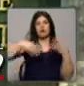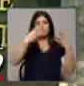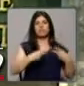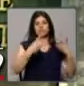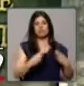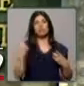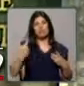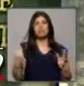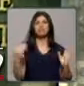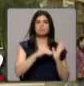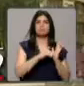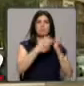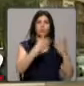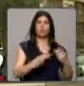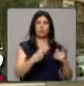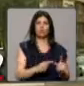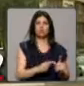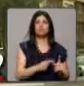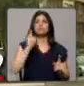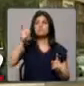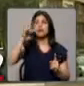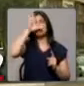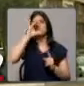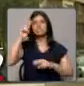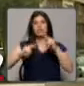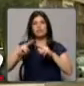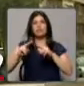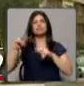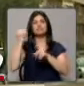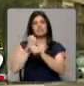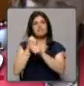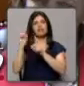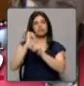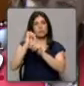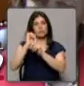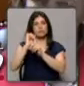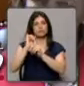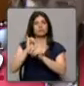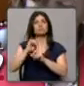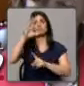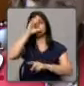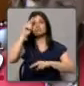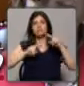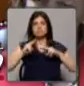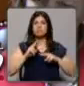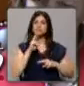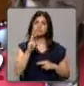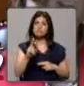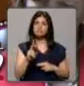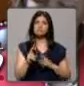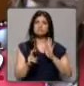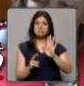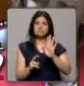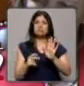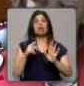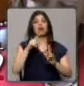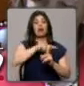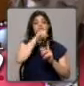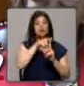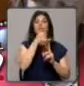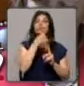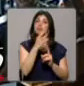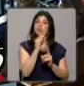e quer que o Ministério das Finanças corrija a situação. O Ministério das Finanças reagiu em comunicado, argumenta que só em